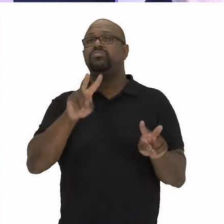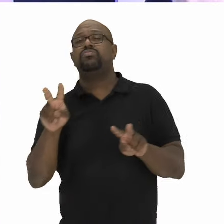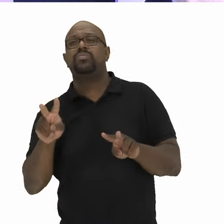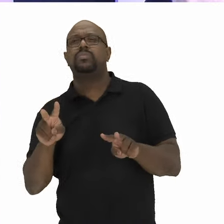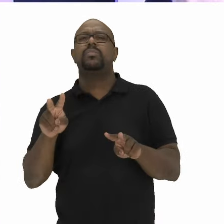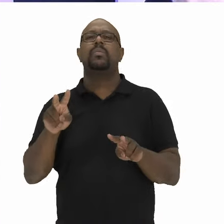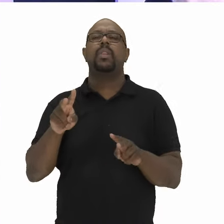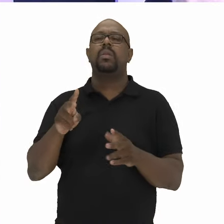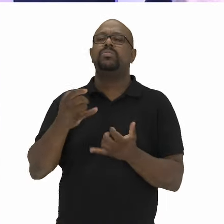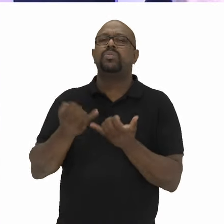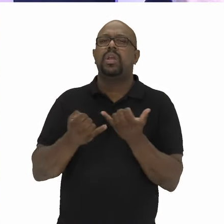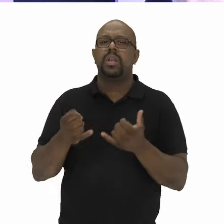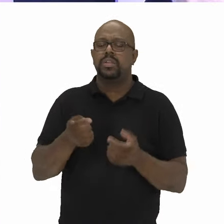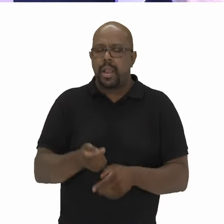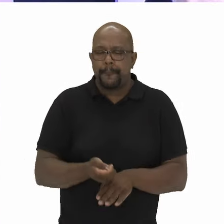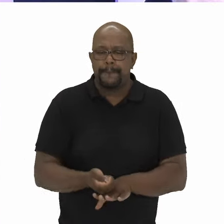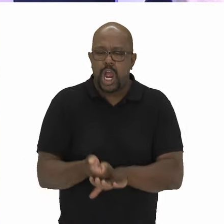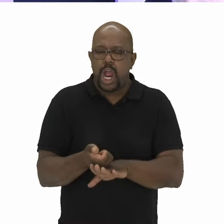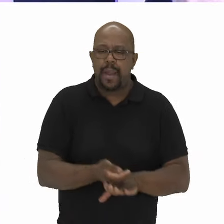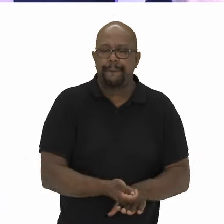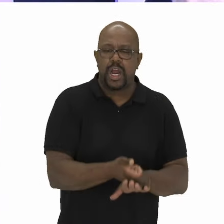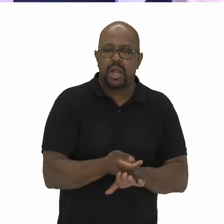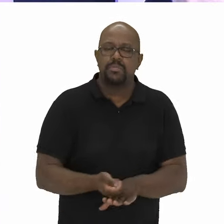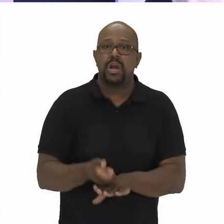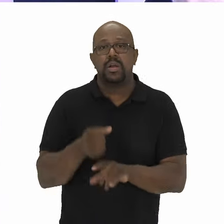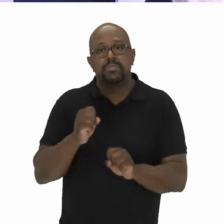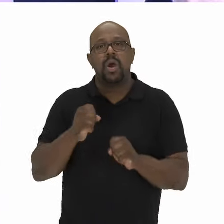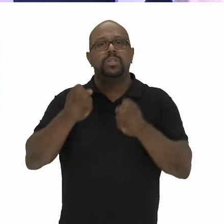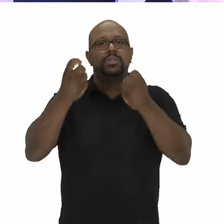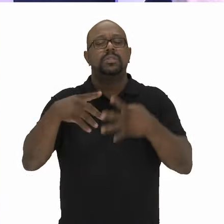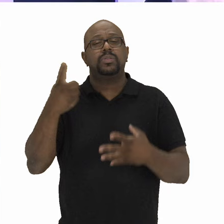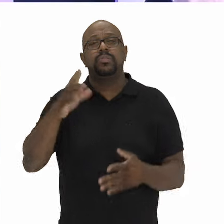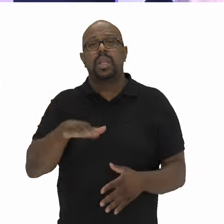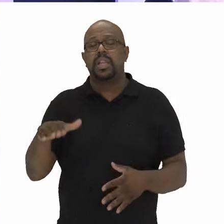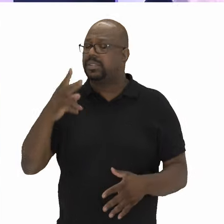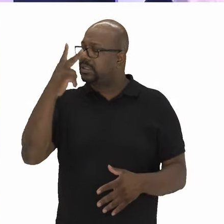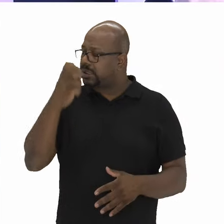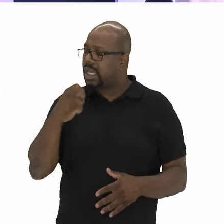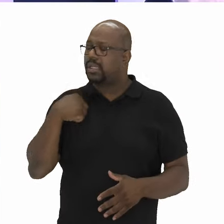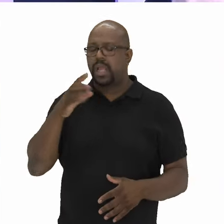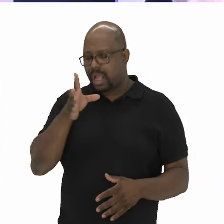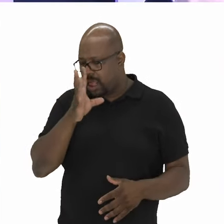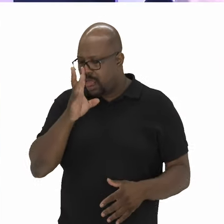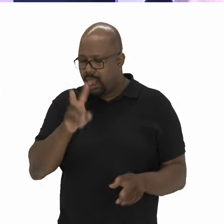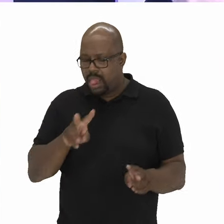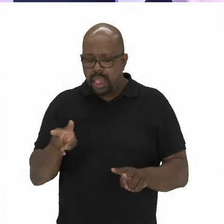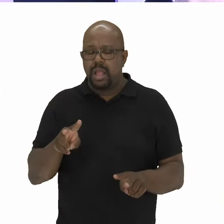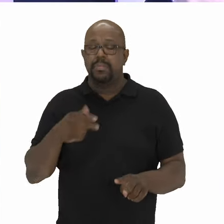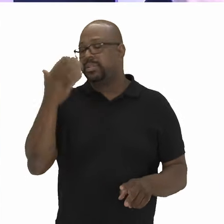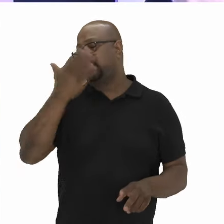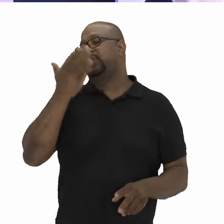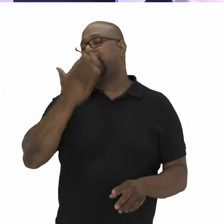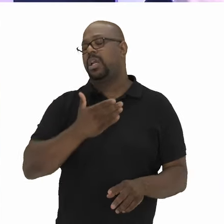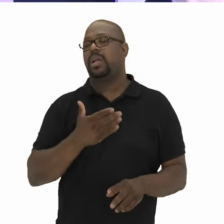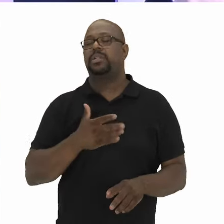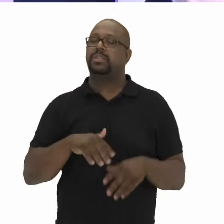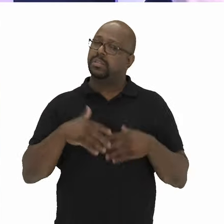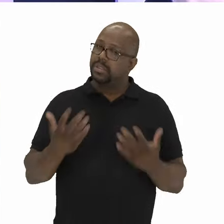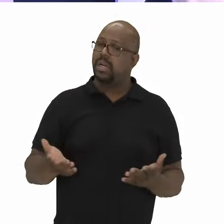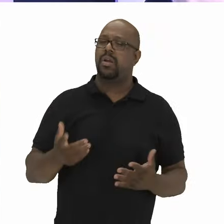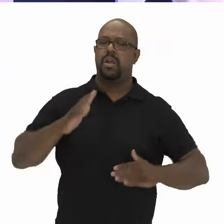entretenimento um um joguinho de bola de G pode ser descrito para uma criança cega que tá assistindo mas não tá